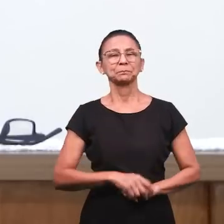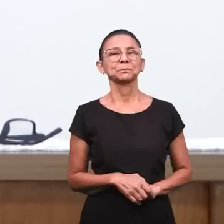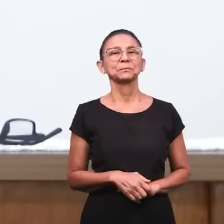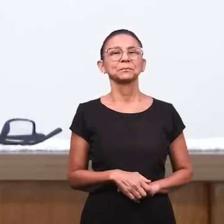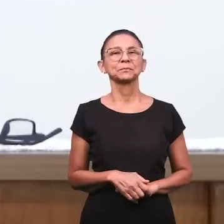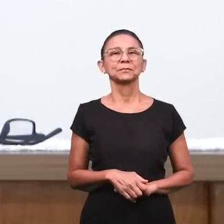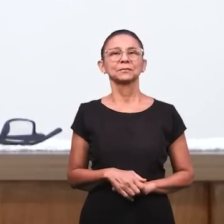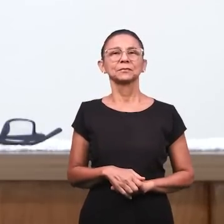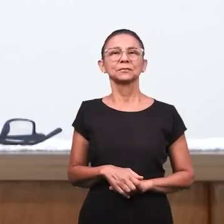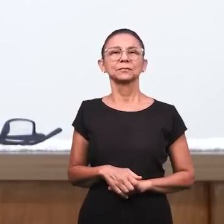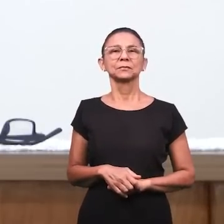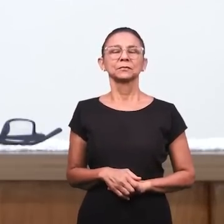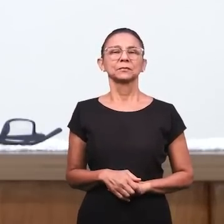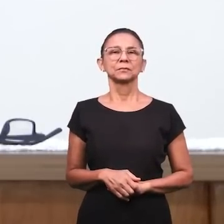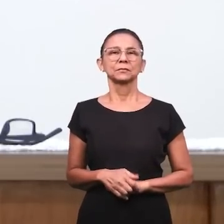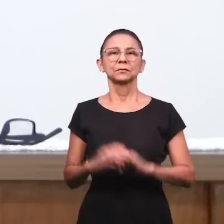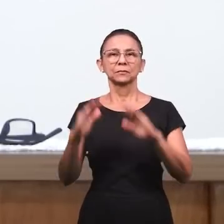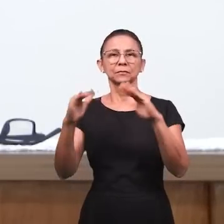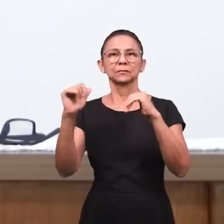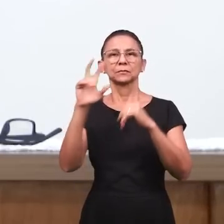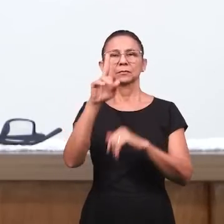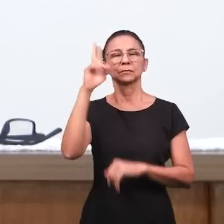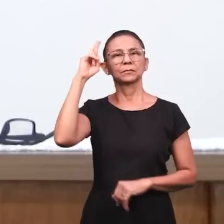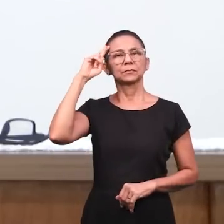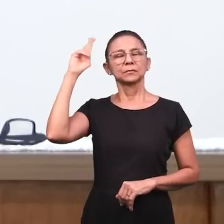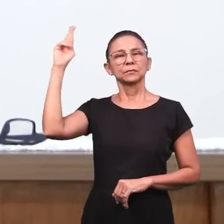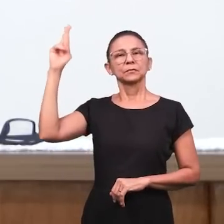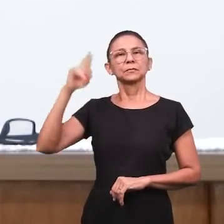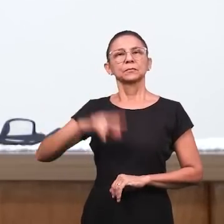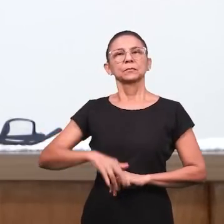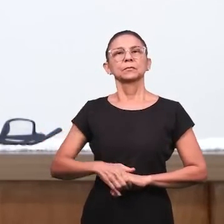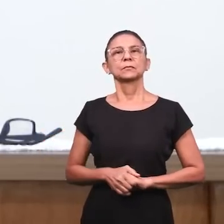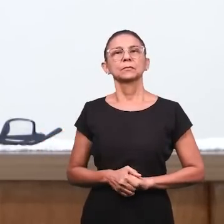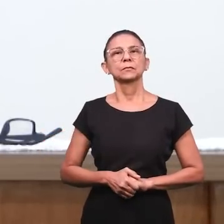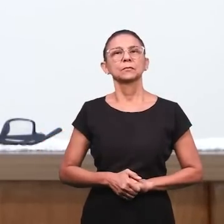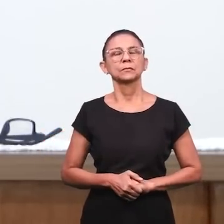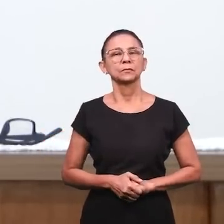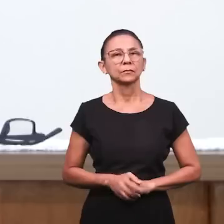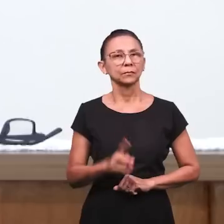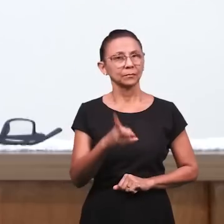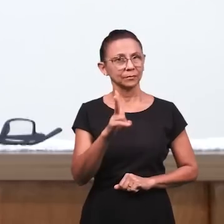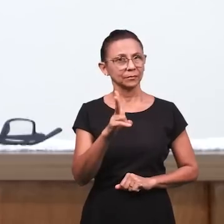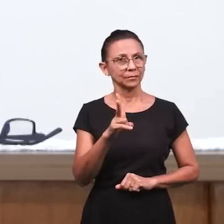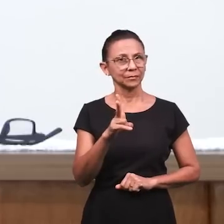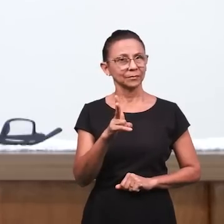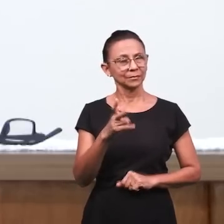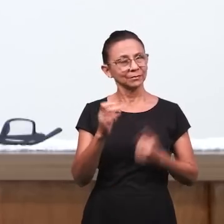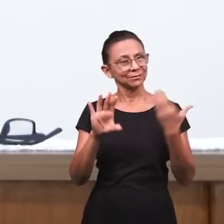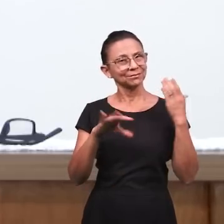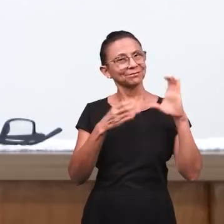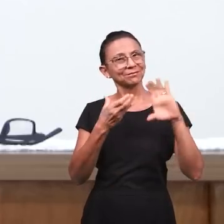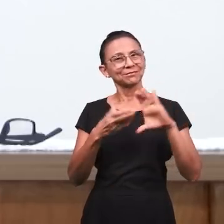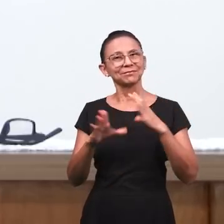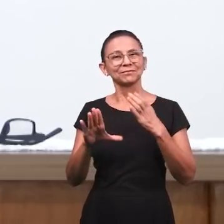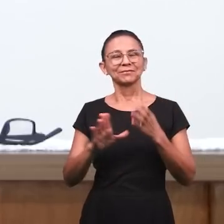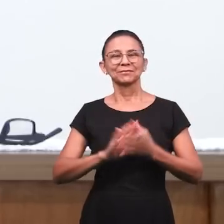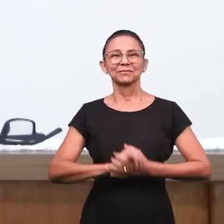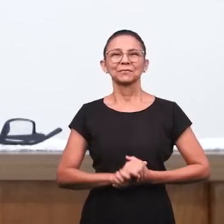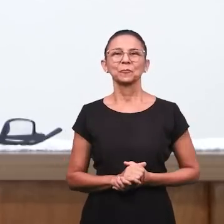Amém. Bendito seja o nosso Deus. Vamos cantar mais um louvor ao Senhor. Quero convidar